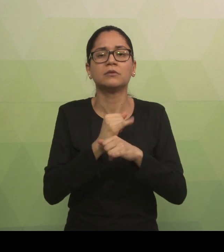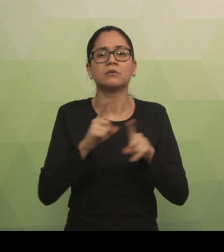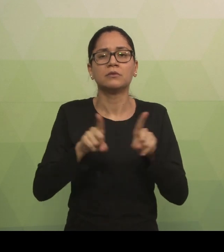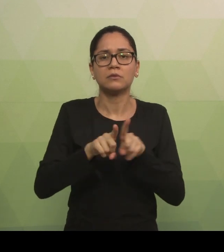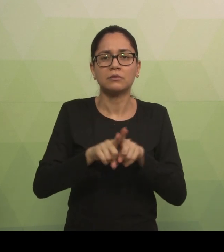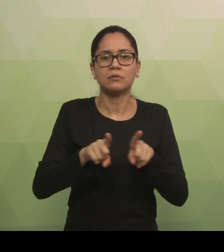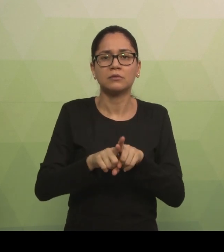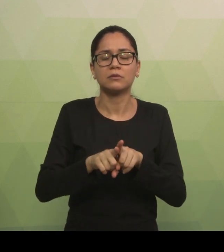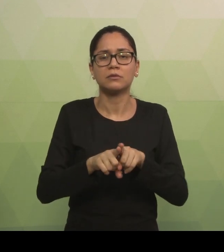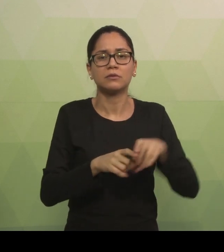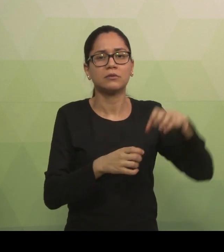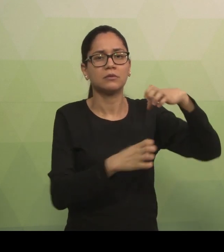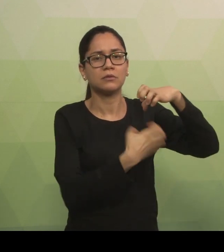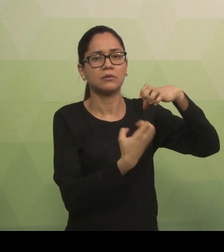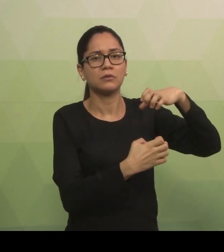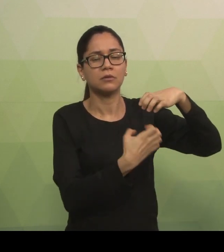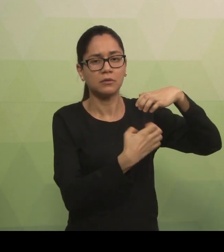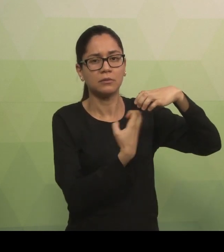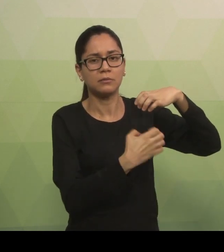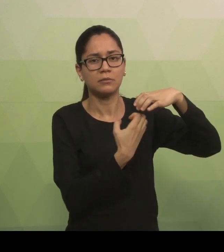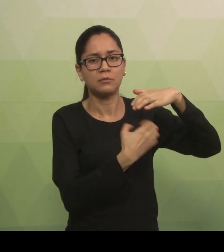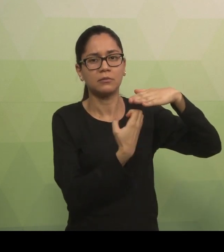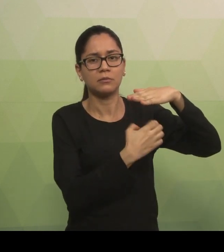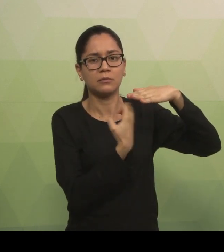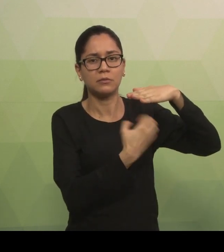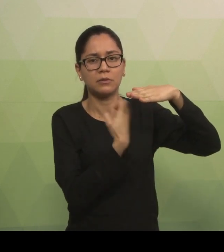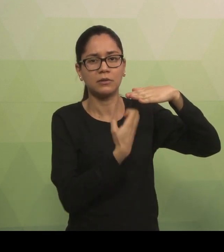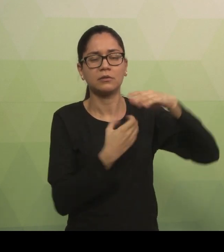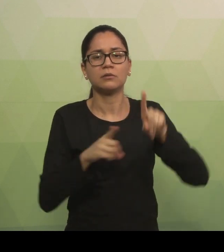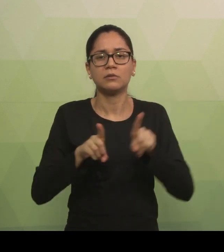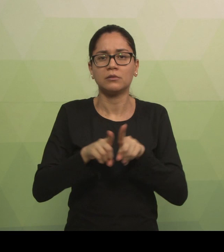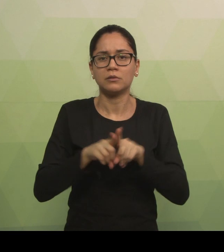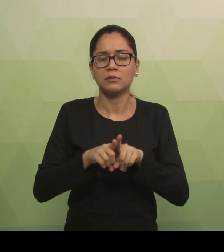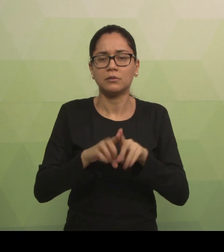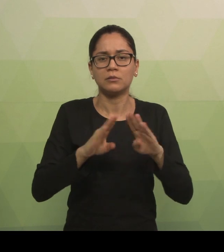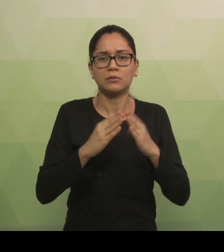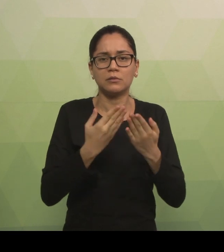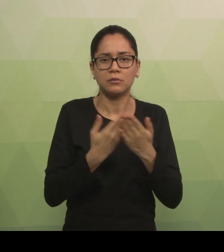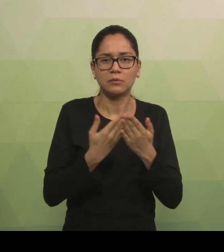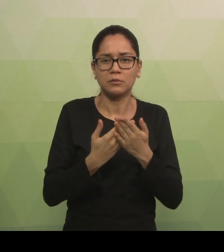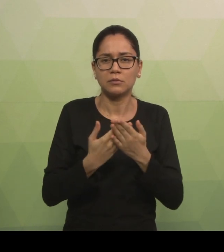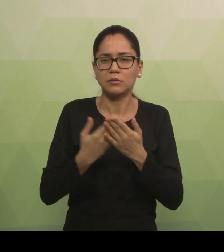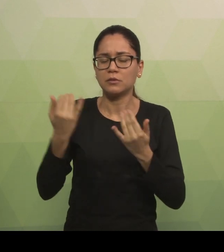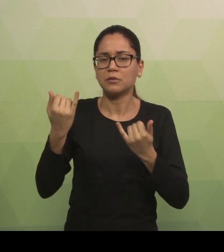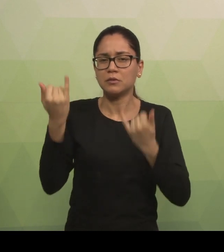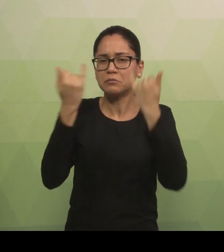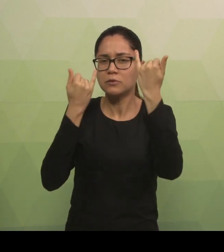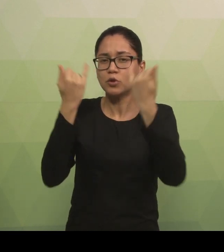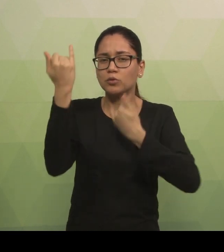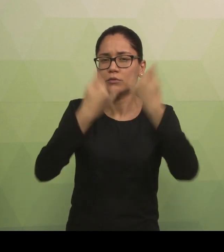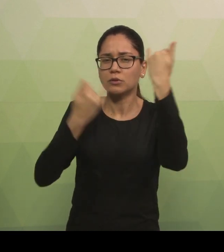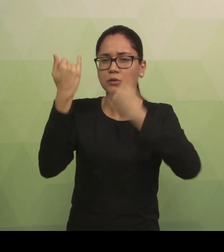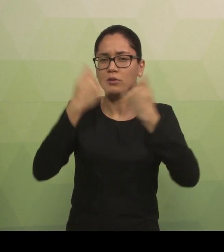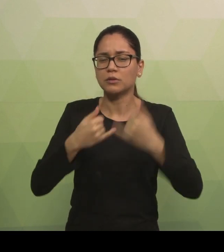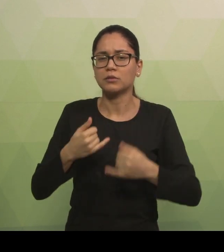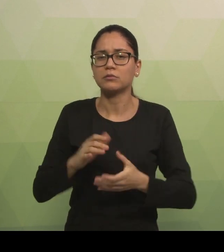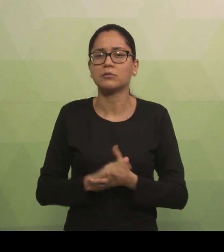presente nas escolas, faculdades, empresas e diversos locais possibilitando acesso a informações e notícias do mundo em apenas um